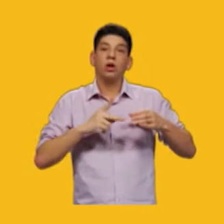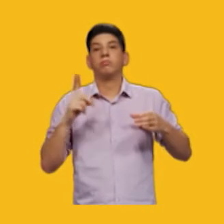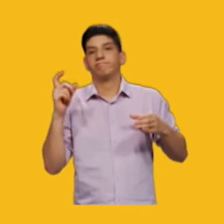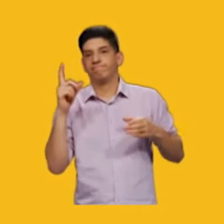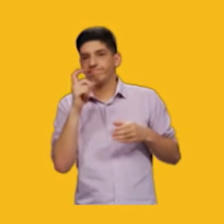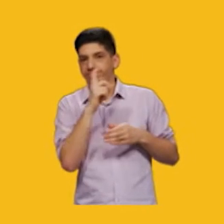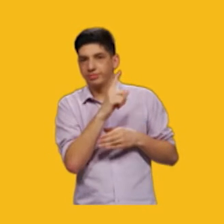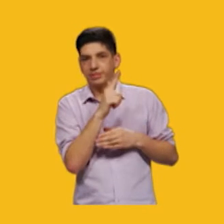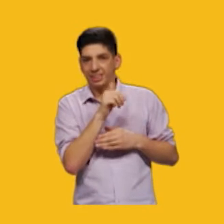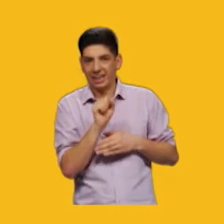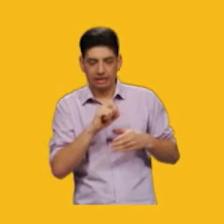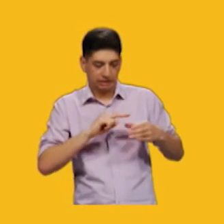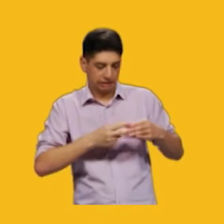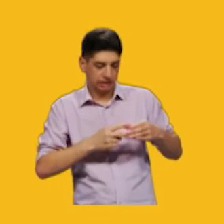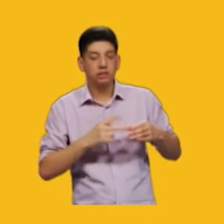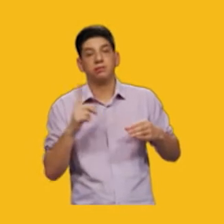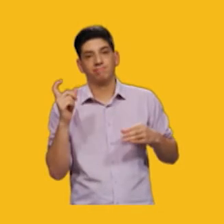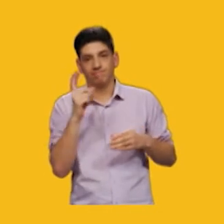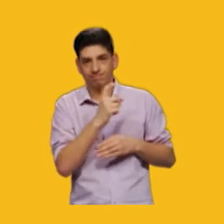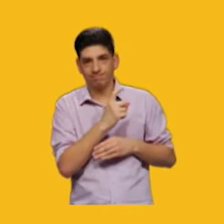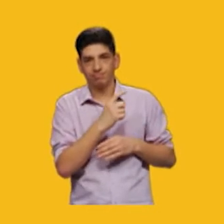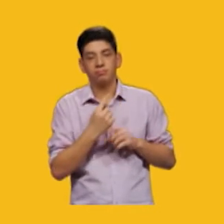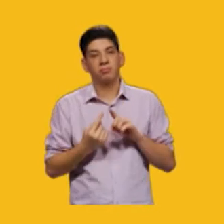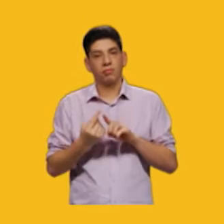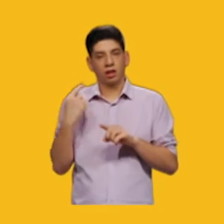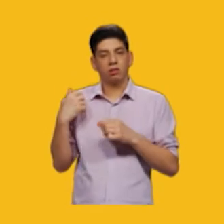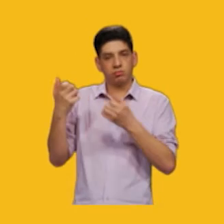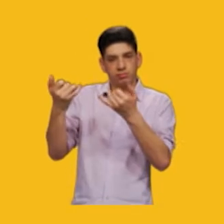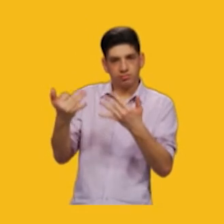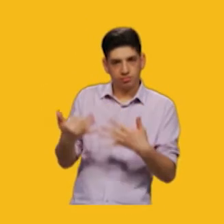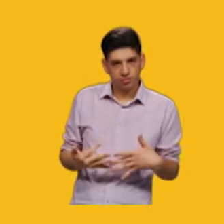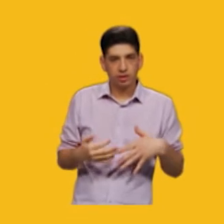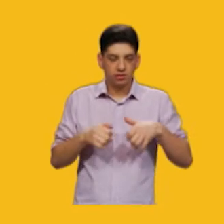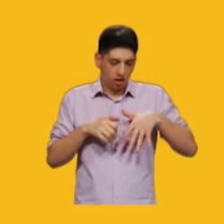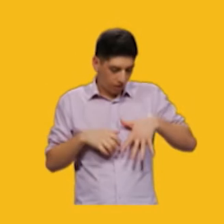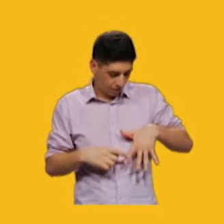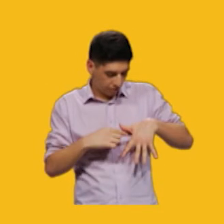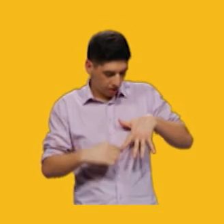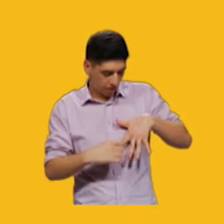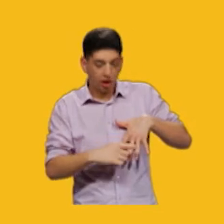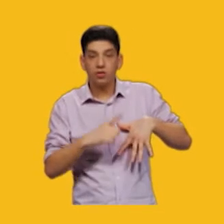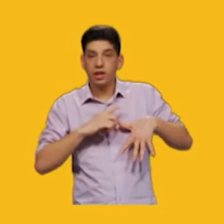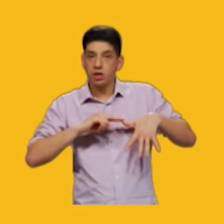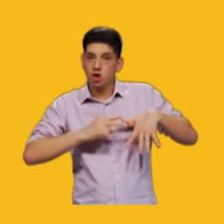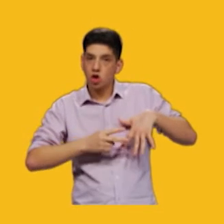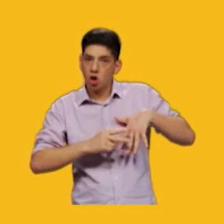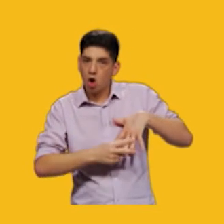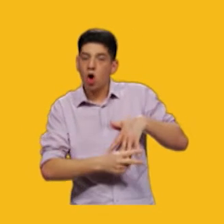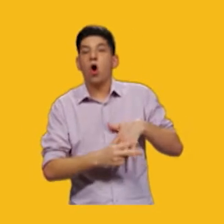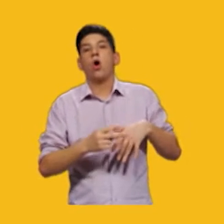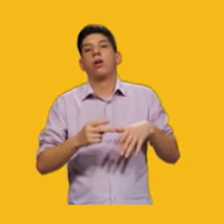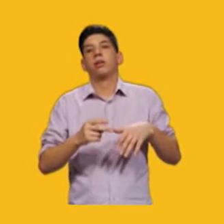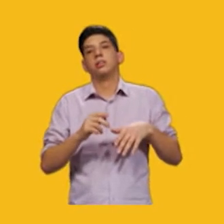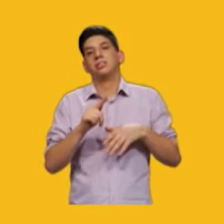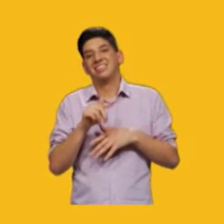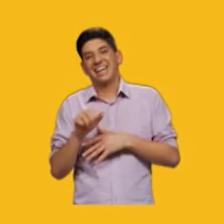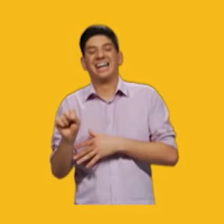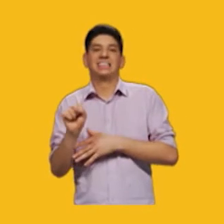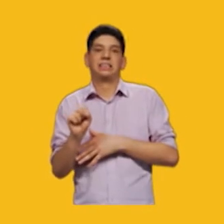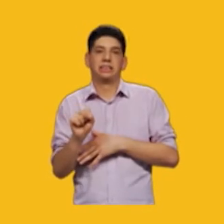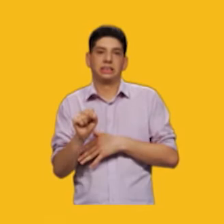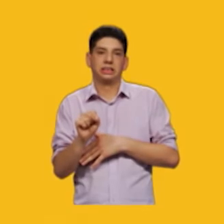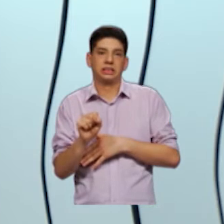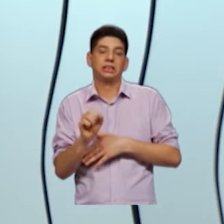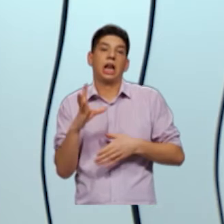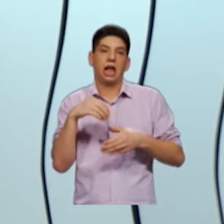na aula passada nós falamos que os alvéolos são as estruturas onde ocorrem as trocas gasosas, que os alvéolos situam nos